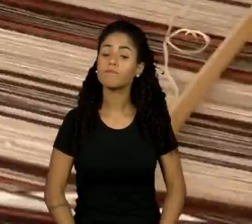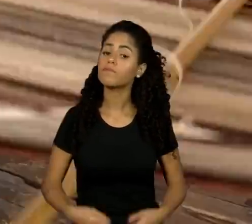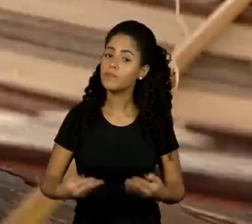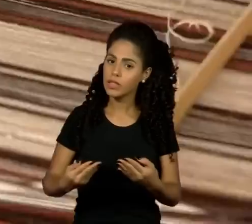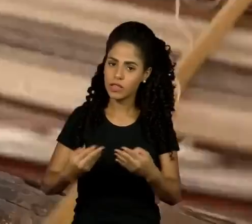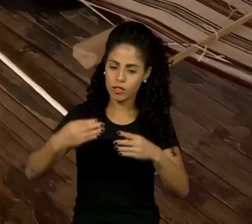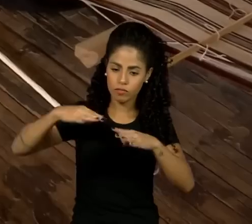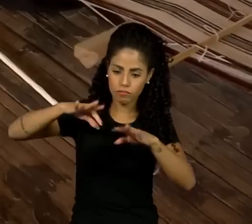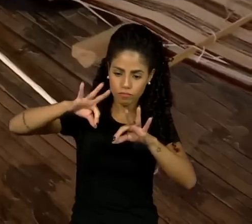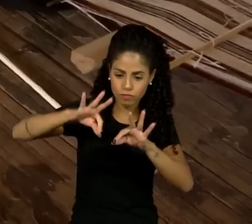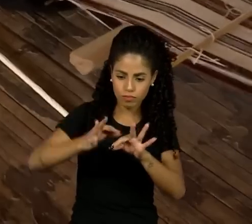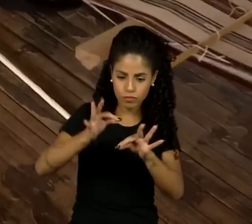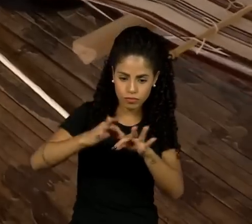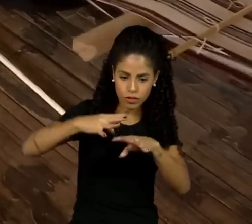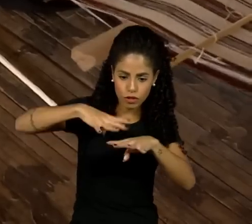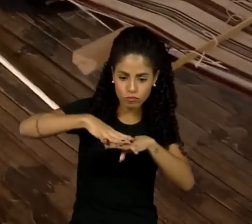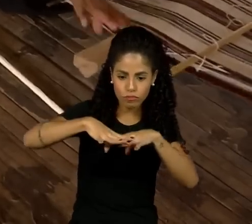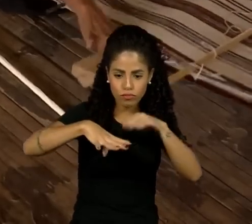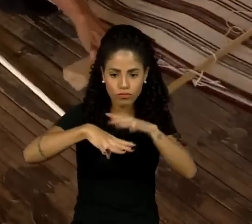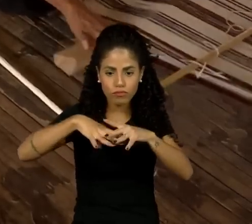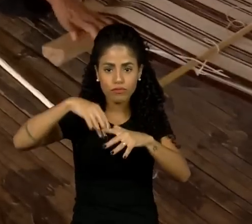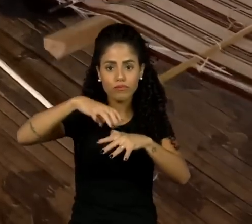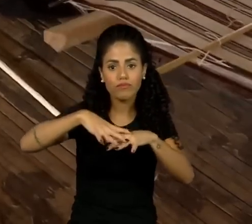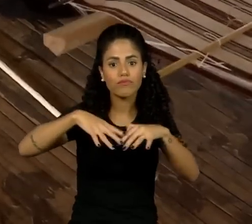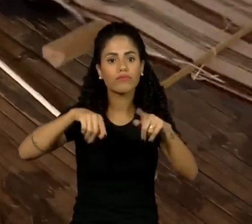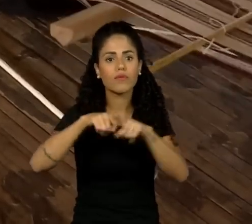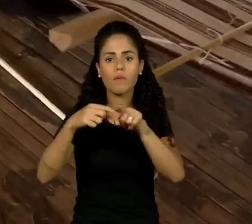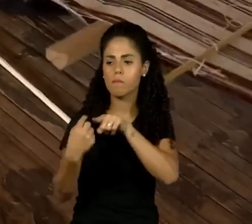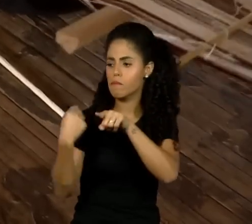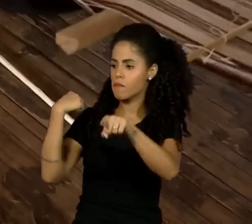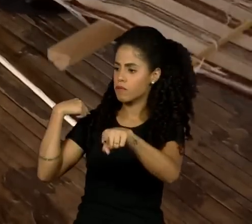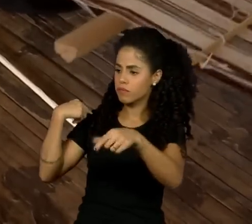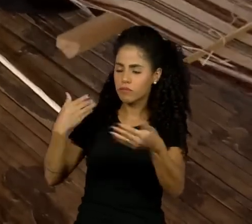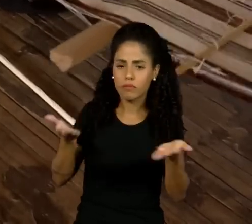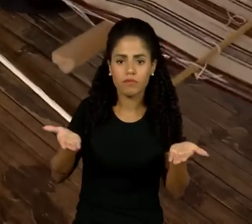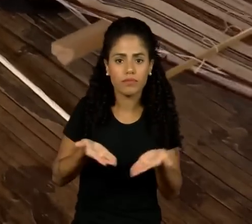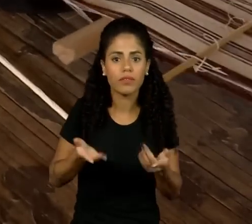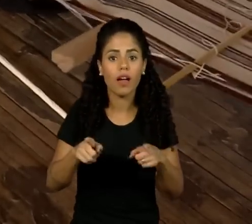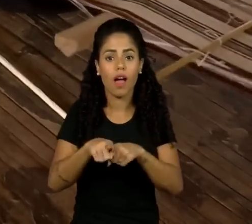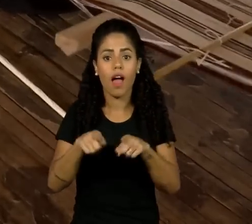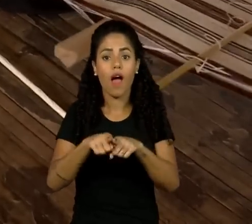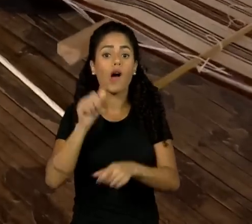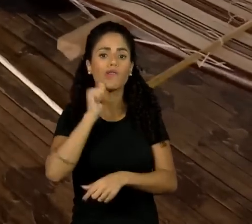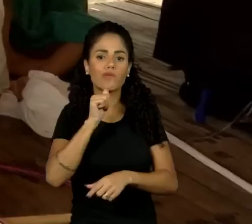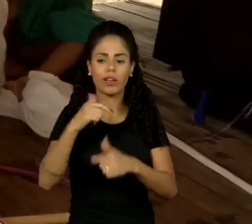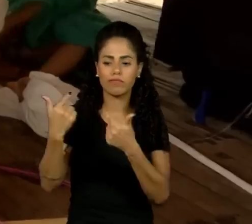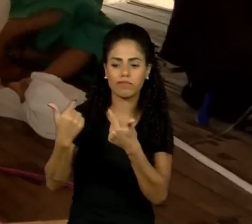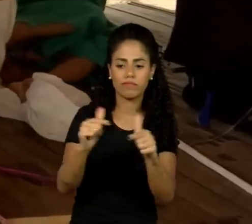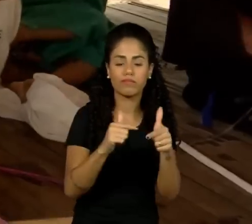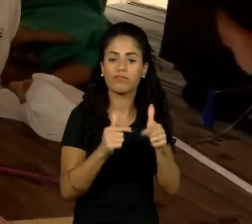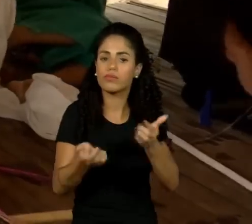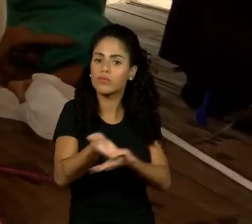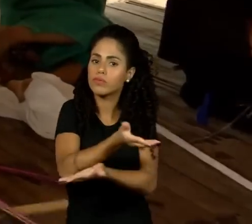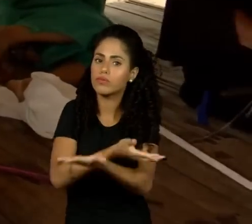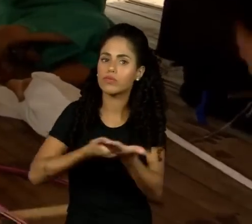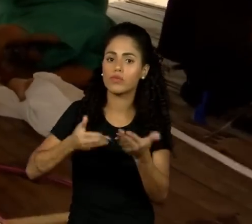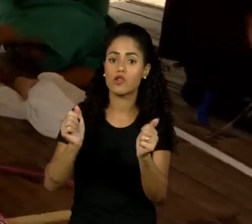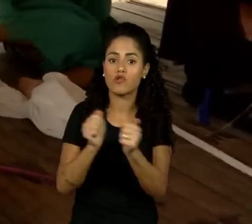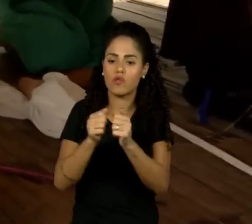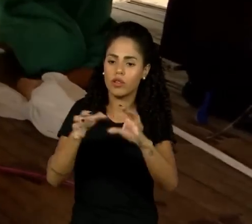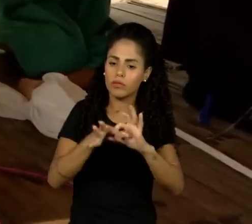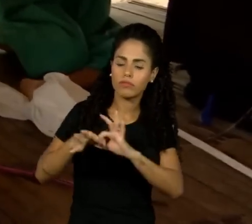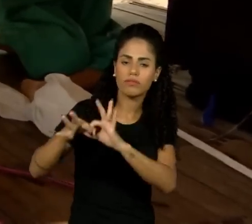Entrelaçar os fios, o passado e o presente. Debaixo do mesmo teto, as mulheres trabalham unidas, entrelaçando também